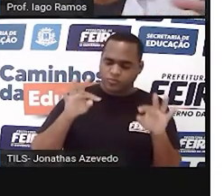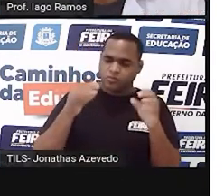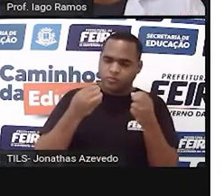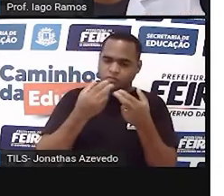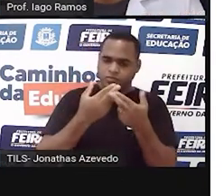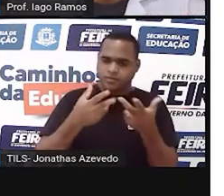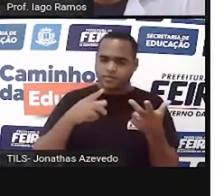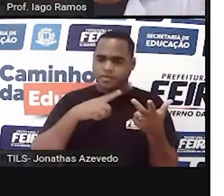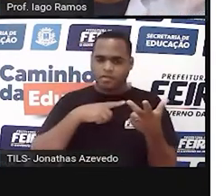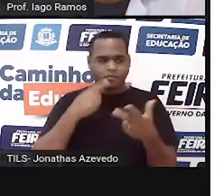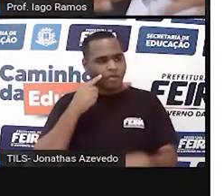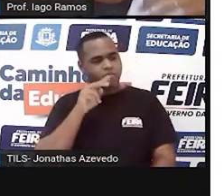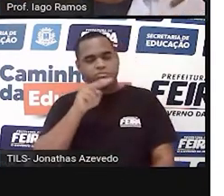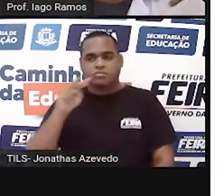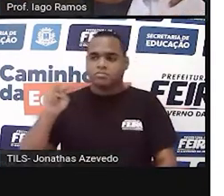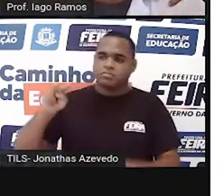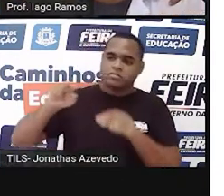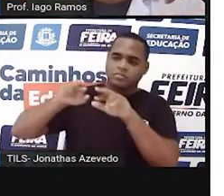que está aí, ó,